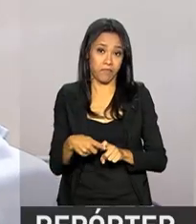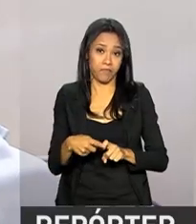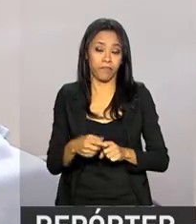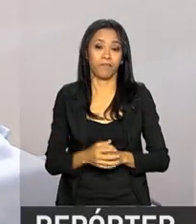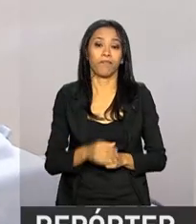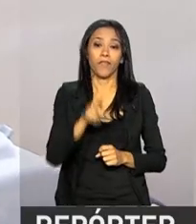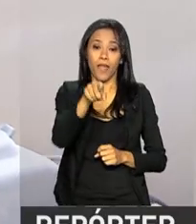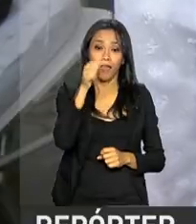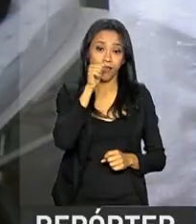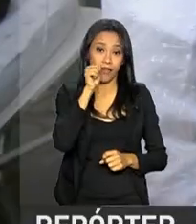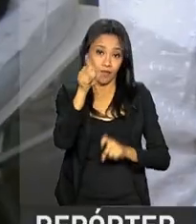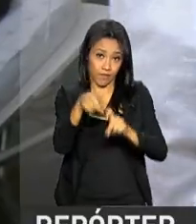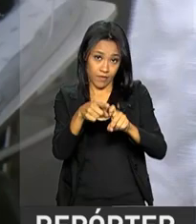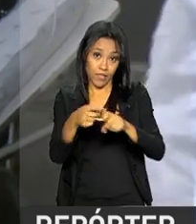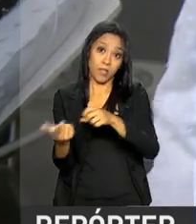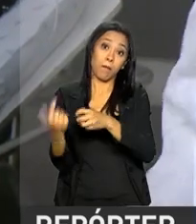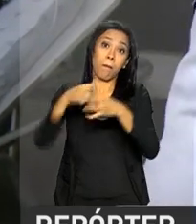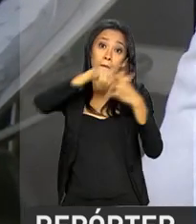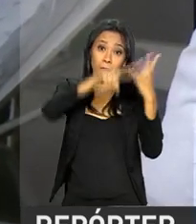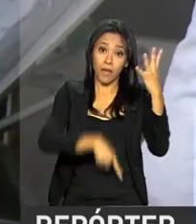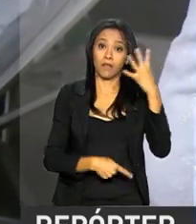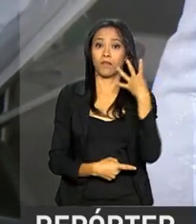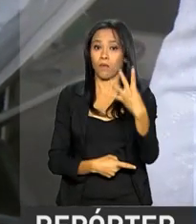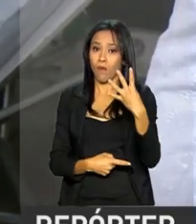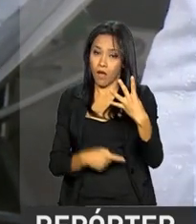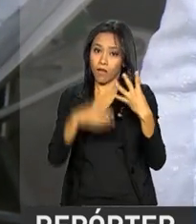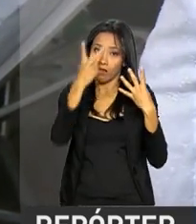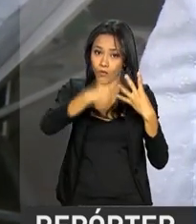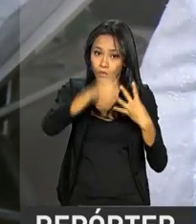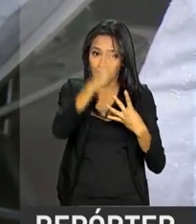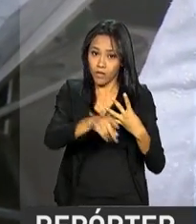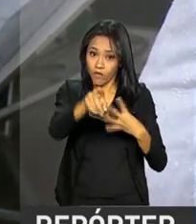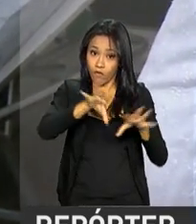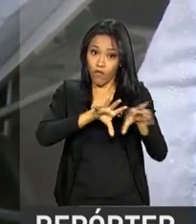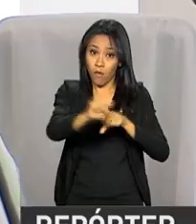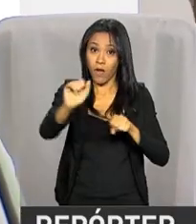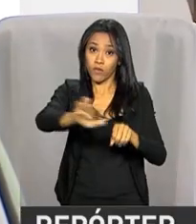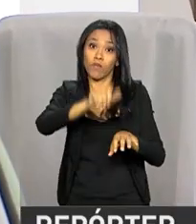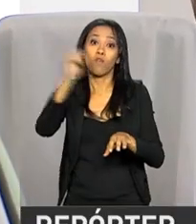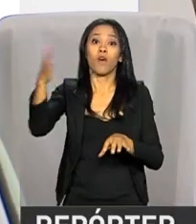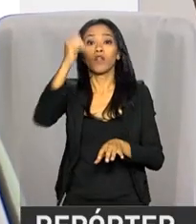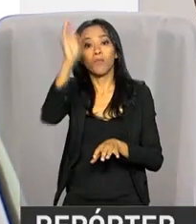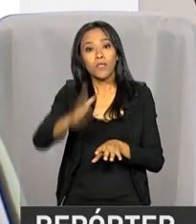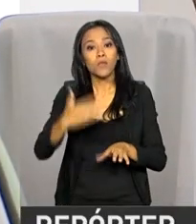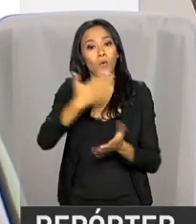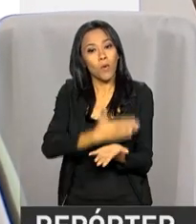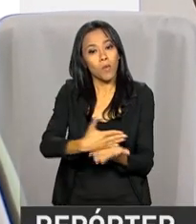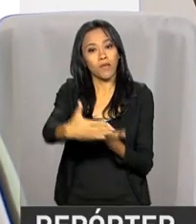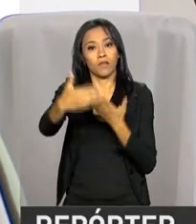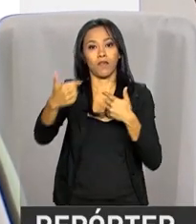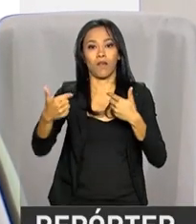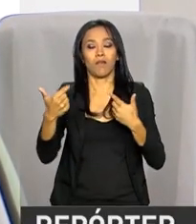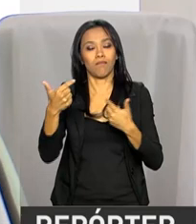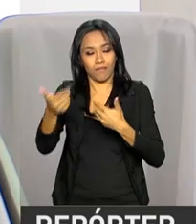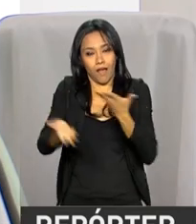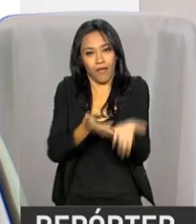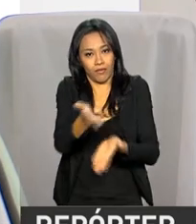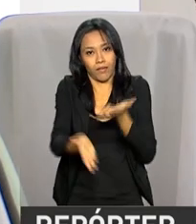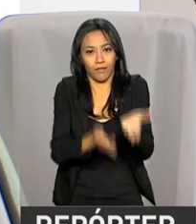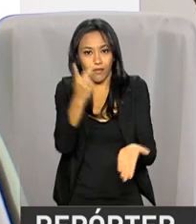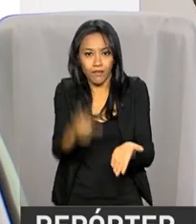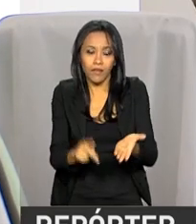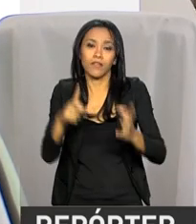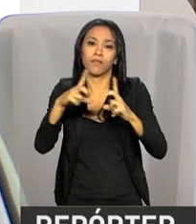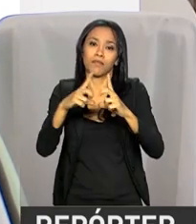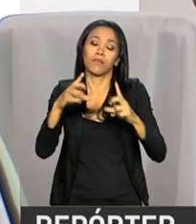além de gleiciane mais quatro profissionais brasileiros formados no exterior começaram a atuar na atenção básica do distrito